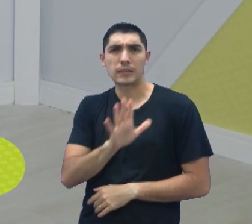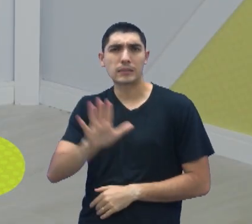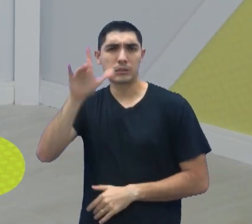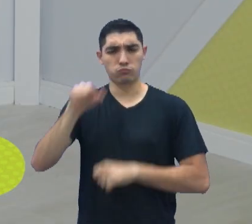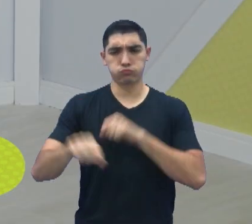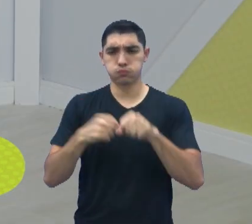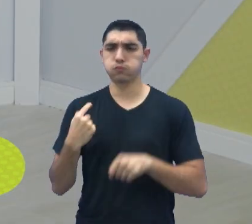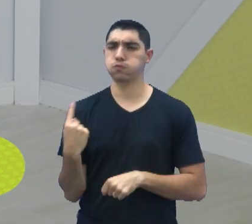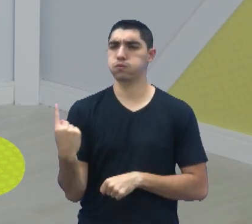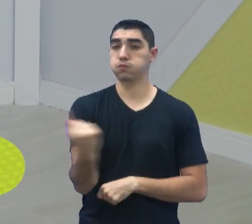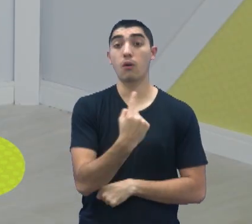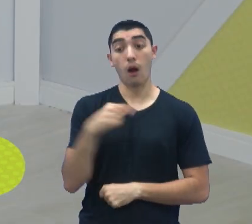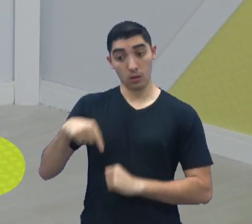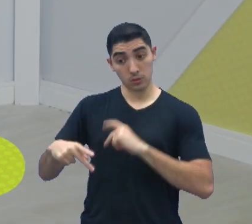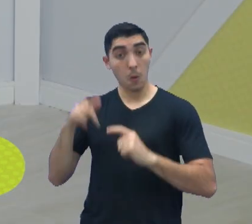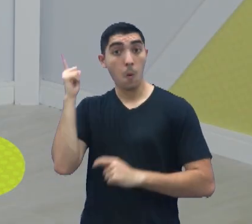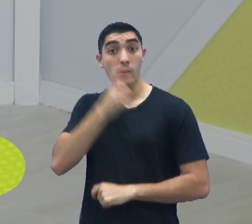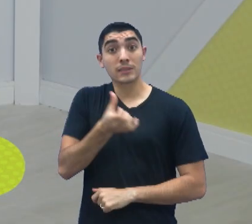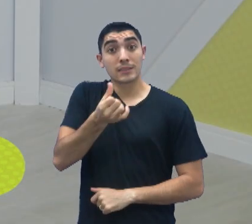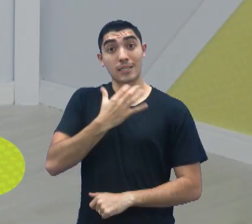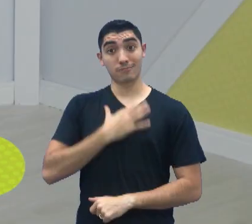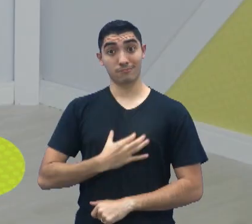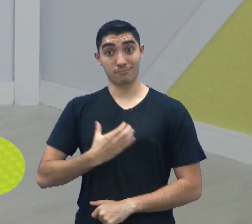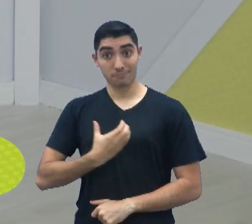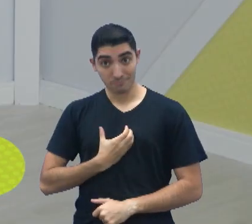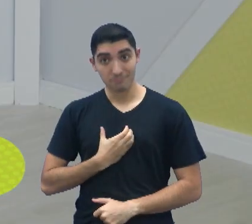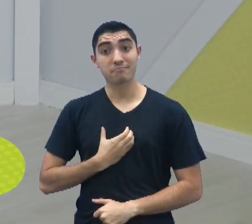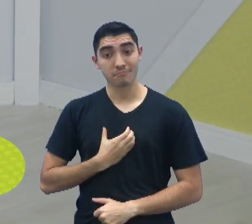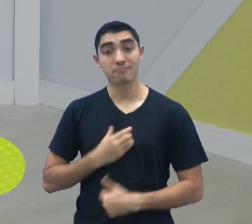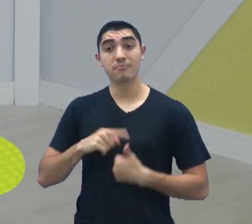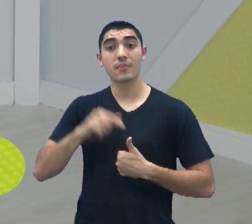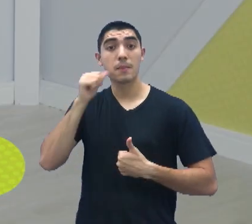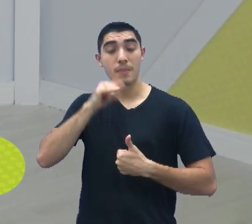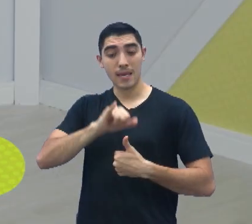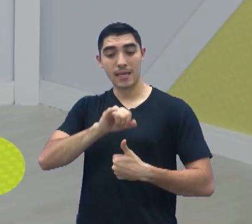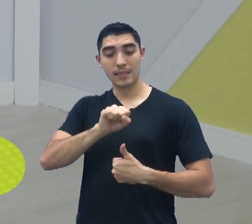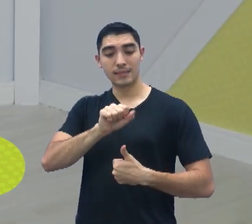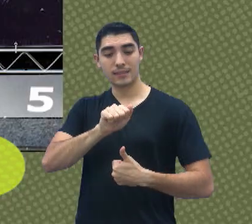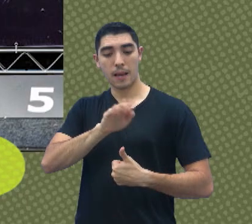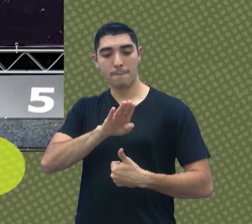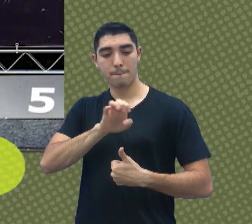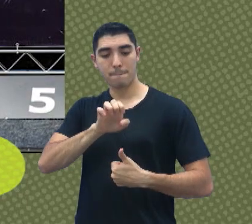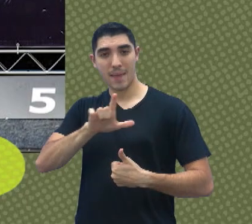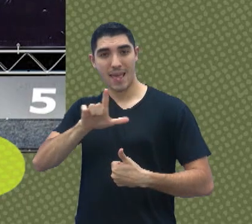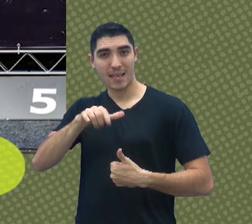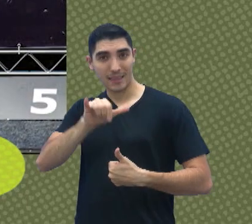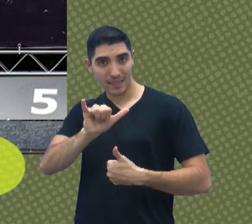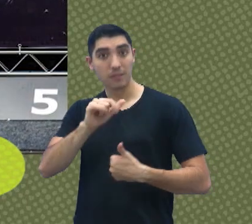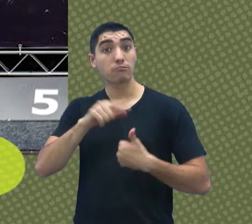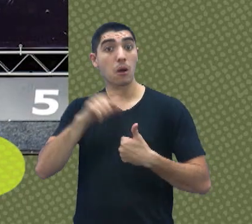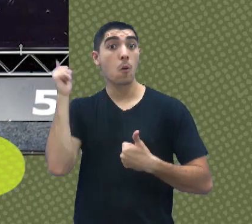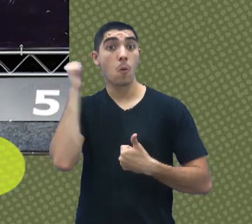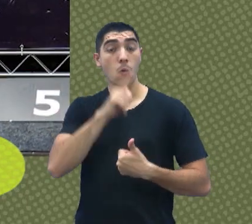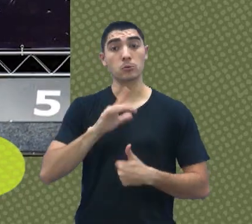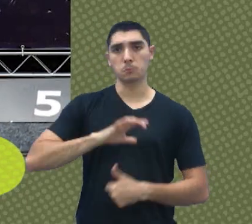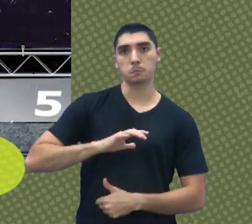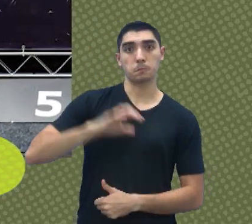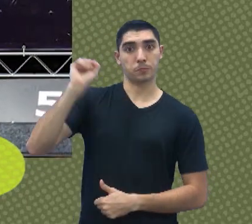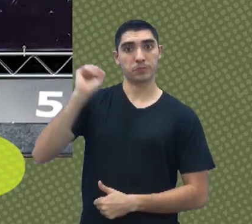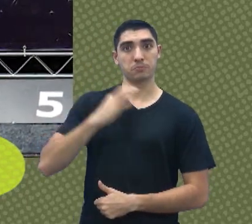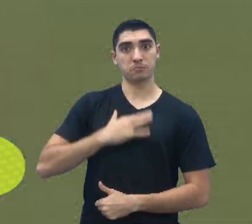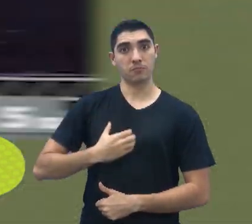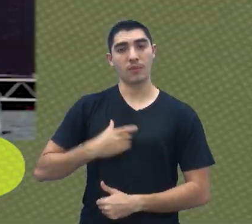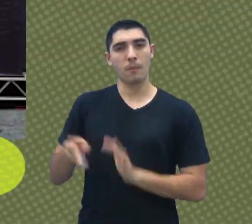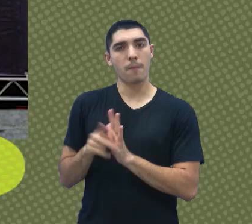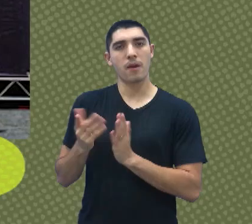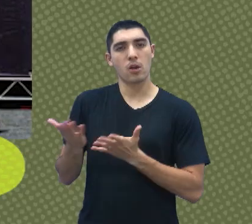joseenses voltaram com 6 medalhas de lá. O grande destaque foi a Isabelle do Nascimento Cipriano, campeã na categoria